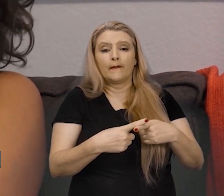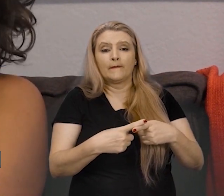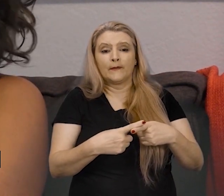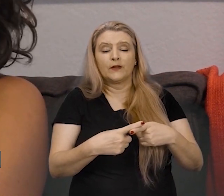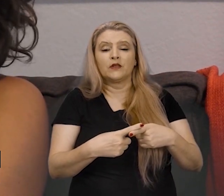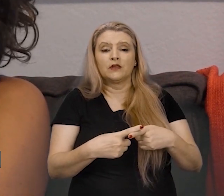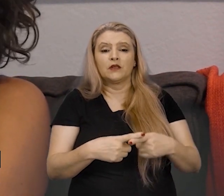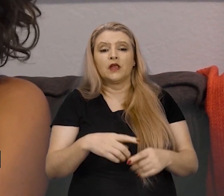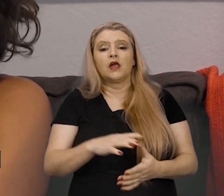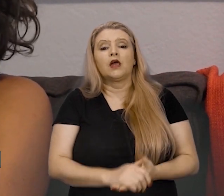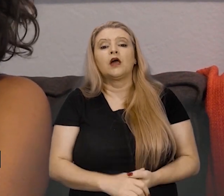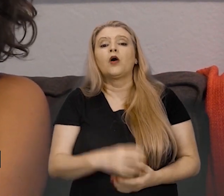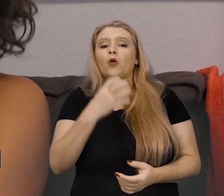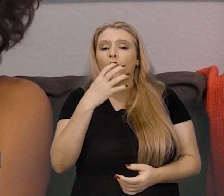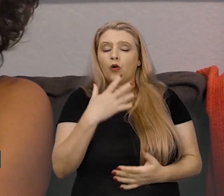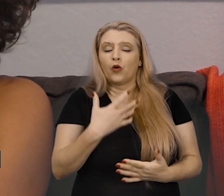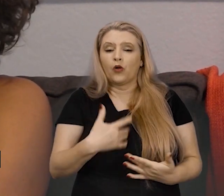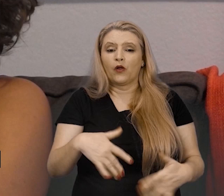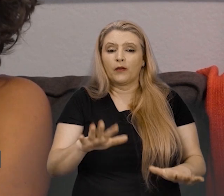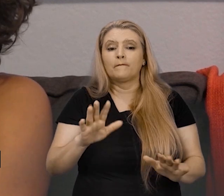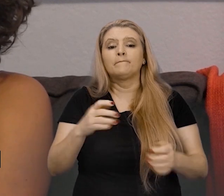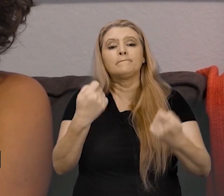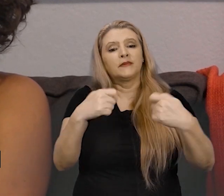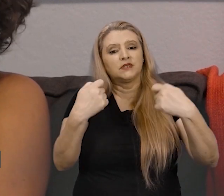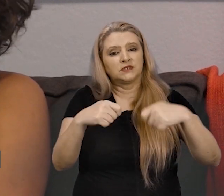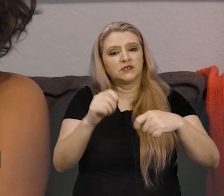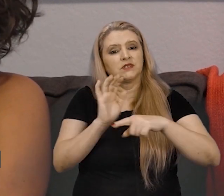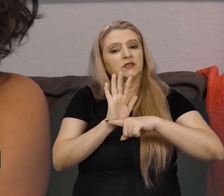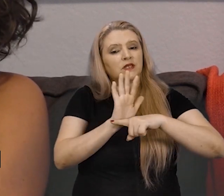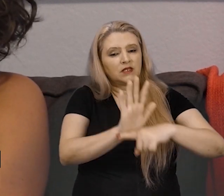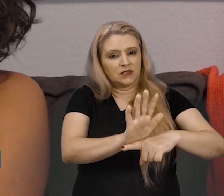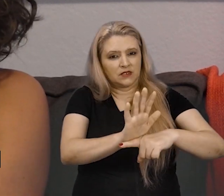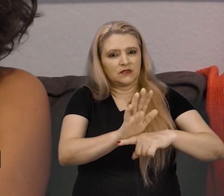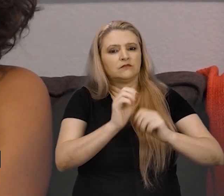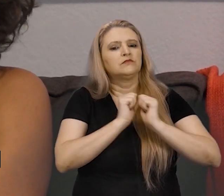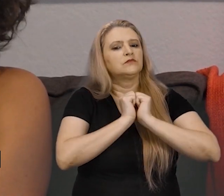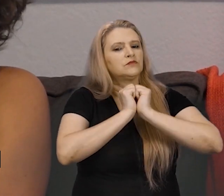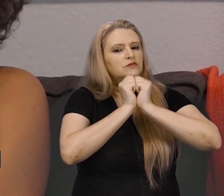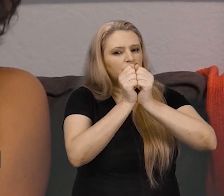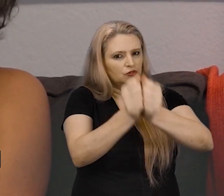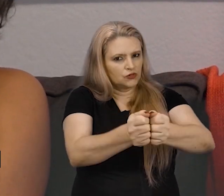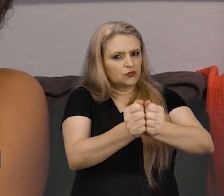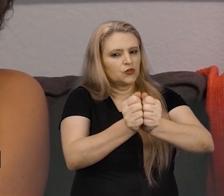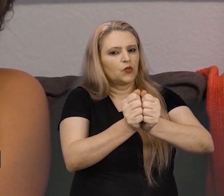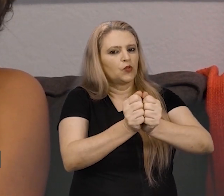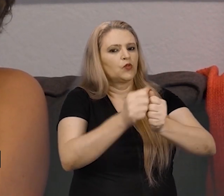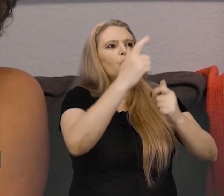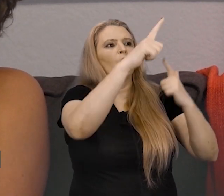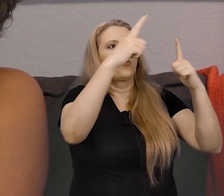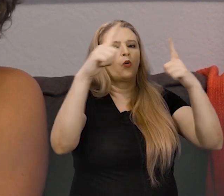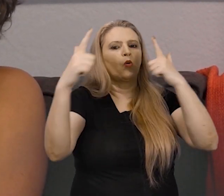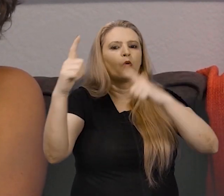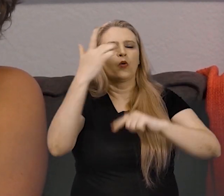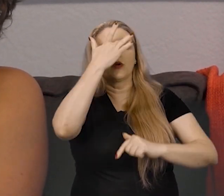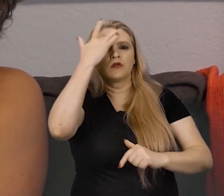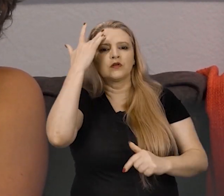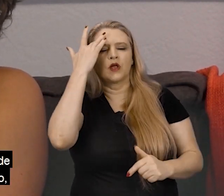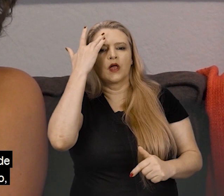nunca sozinha, eu tô sempre com outras pessoas. E eu acho que o carnaval de